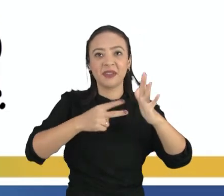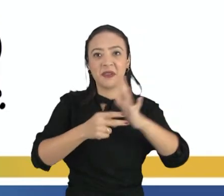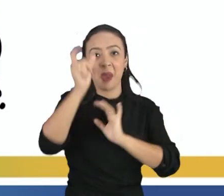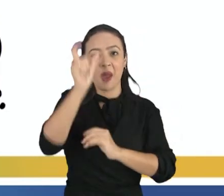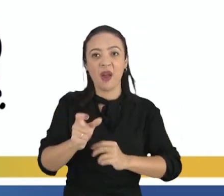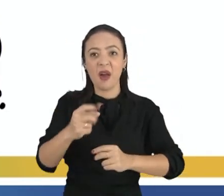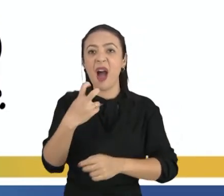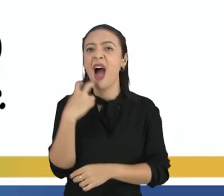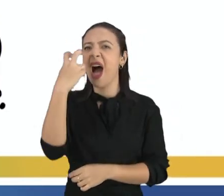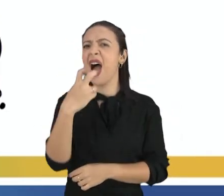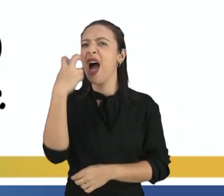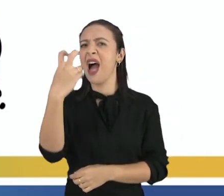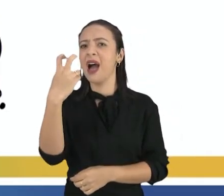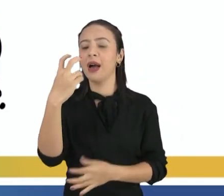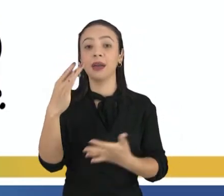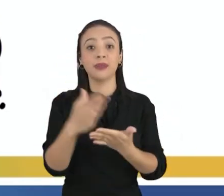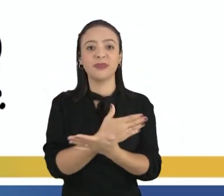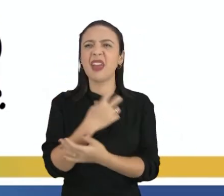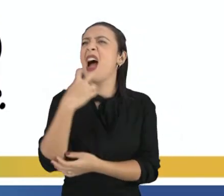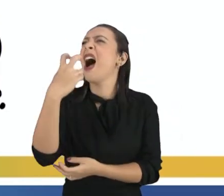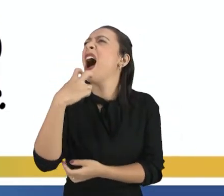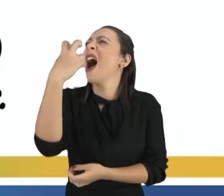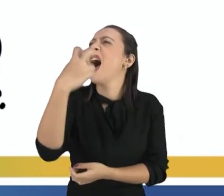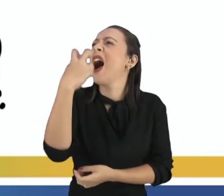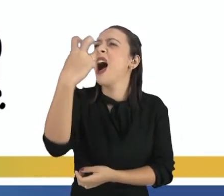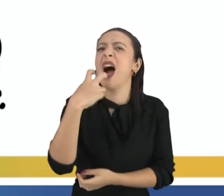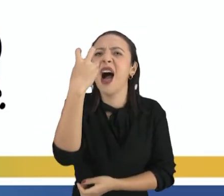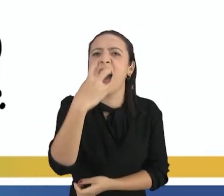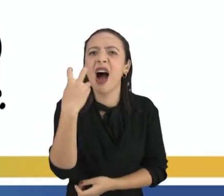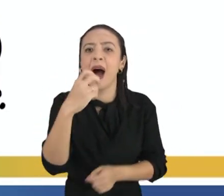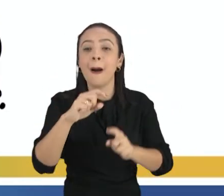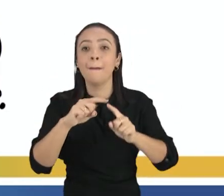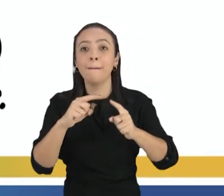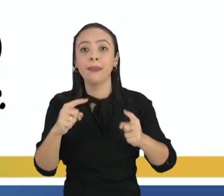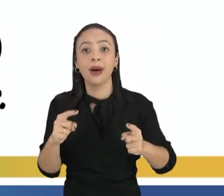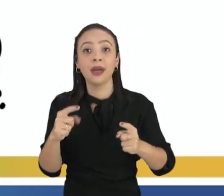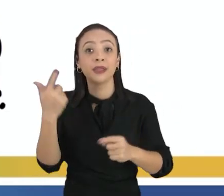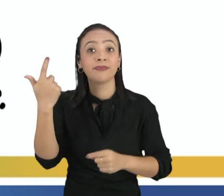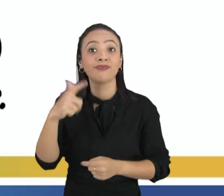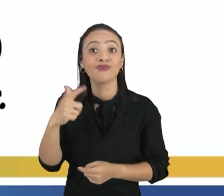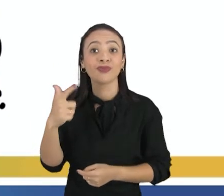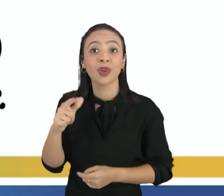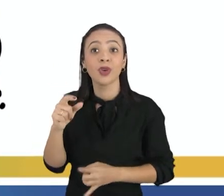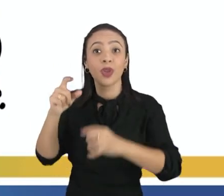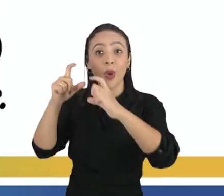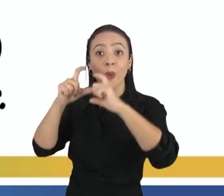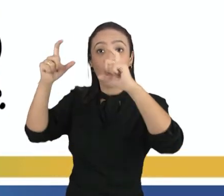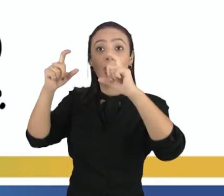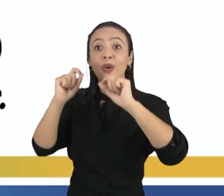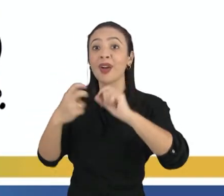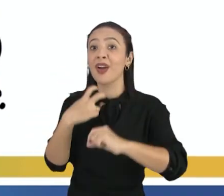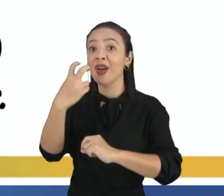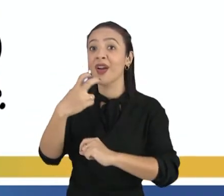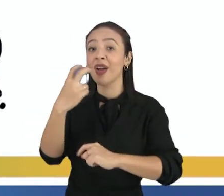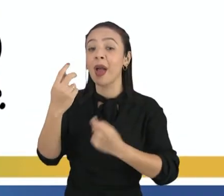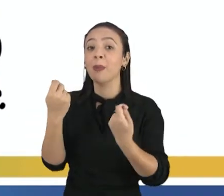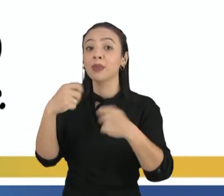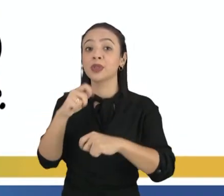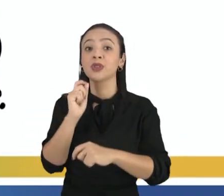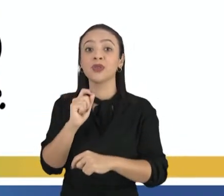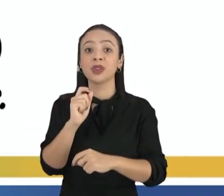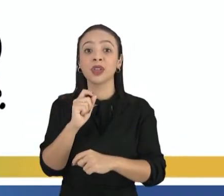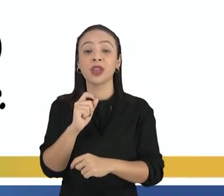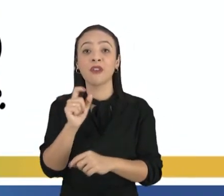gritou. Muitas vezes o personagem ele vai gritar, ele vai falar alto, mas não vai vir o balão de grito. Pode vir o balão de